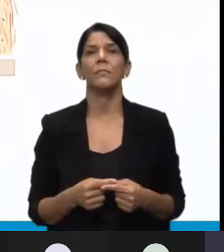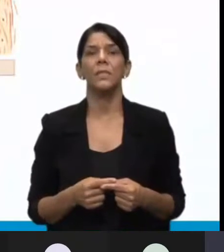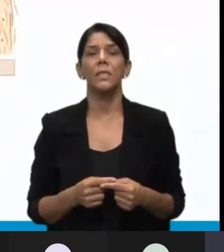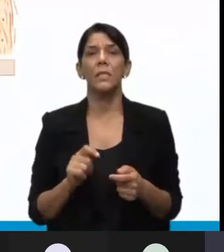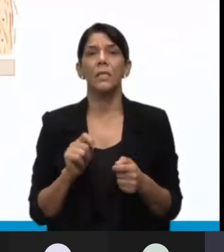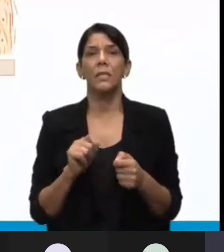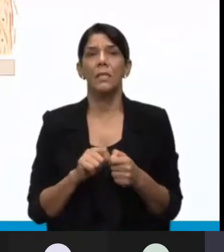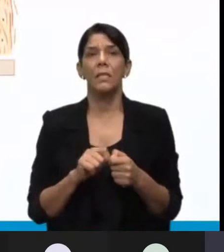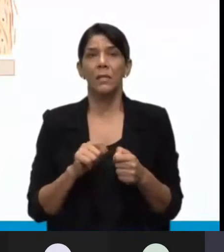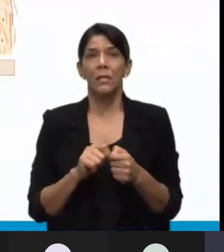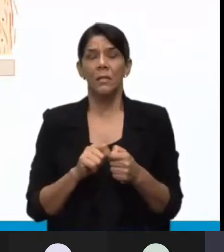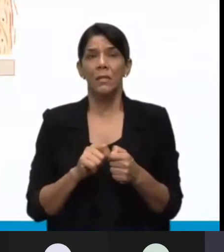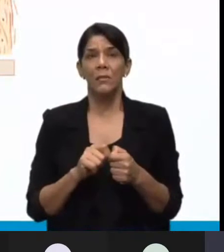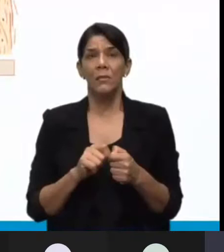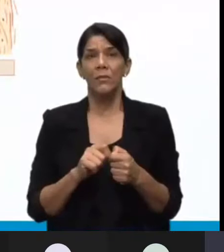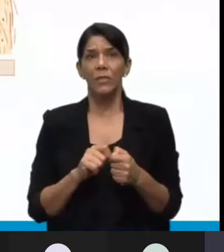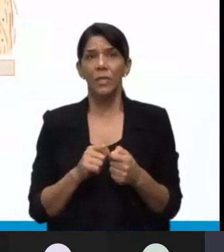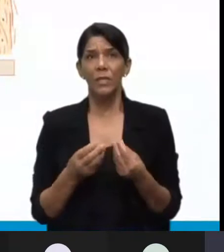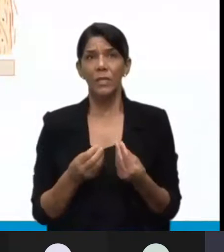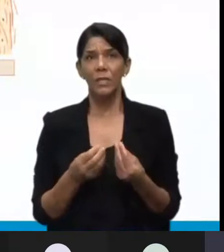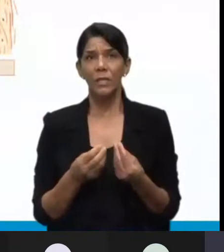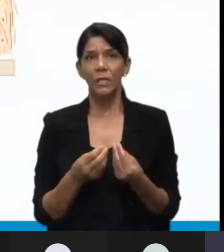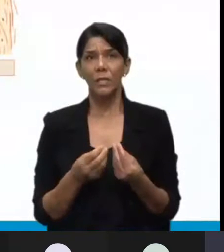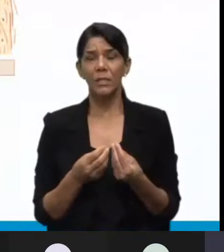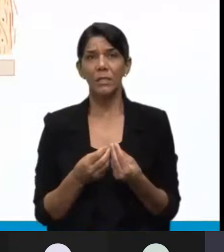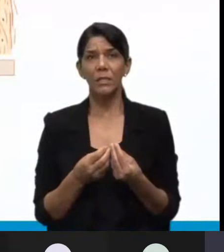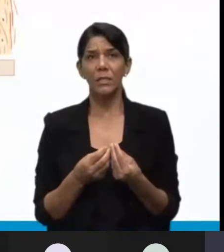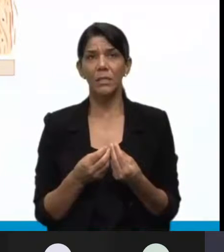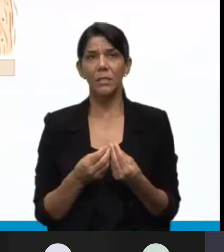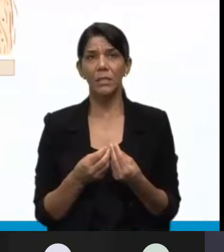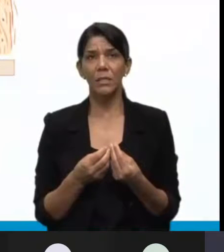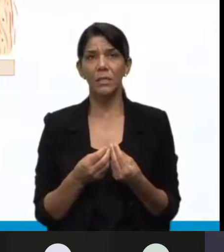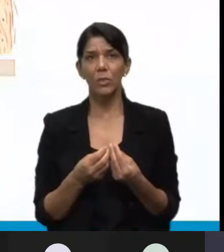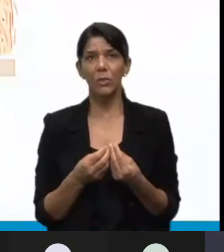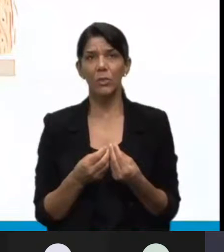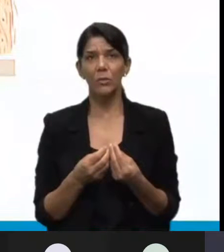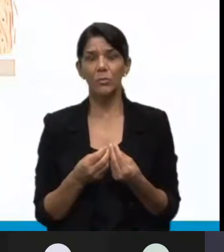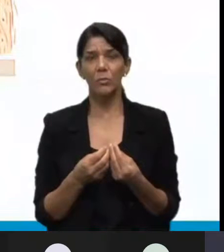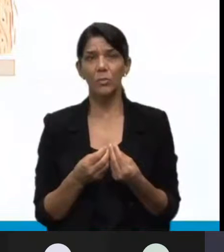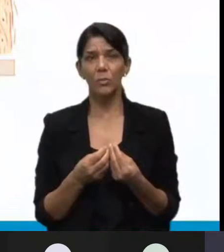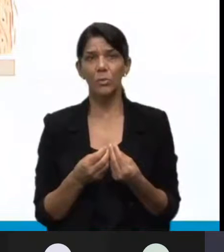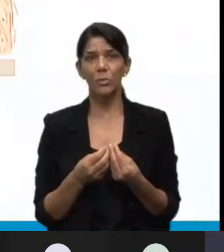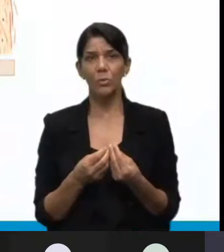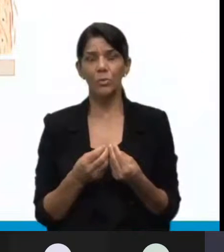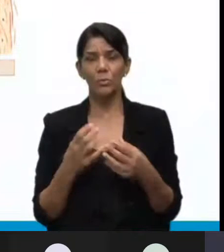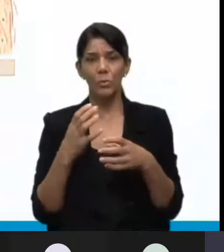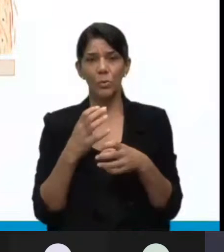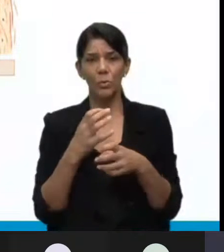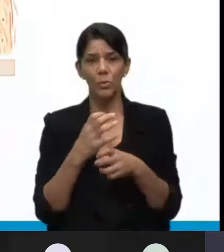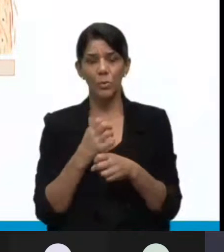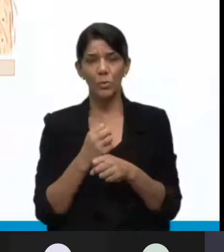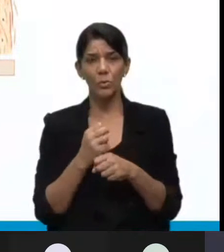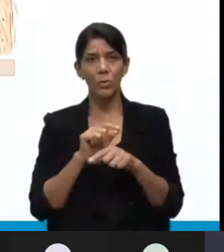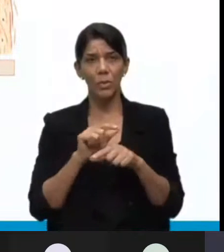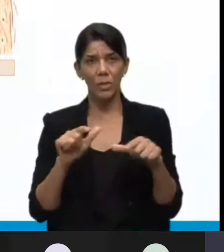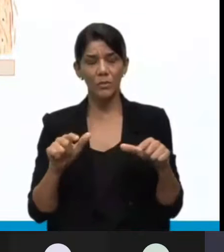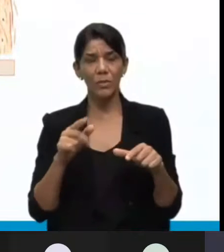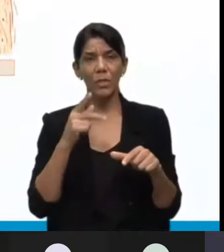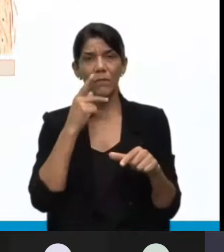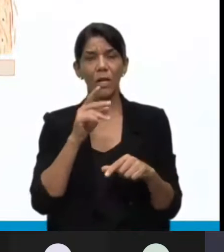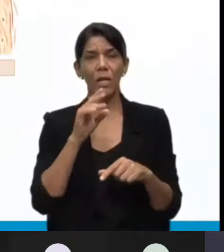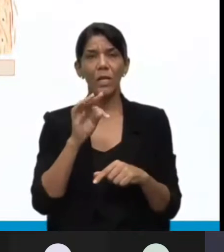ela é formada por músculo liso, e nós temos a camada mais externa da parede dos vasos sanguíneos, que nós